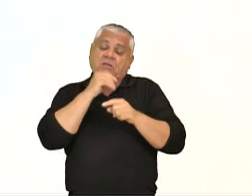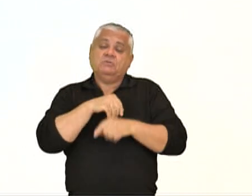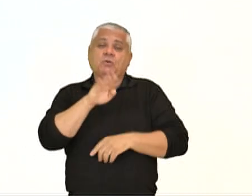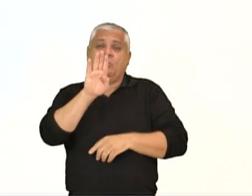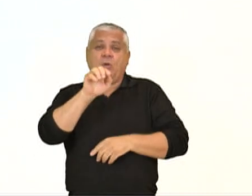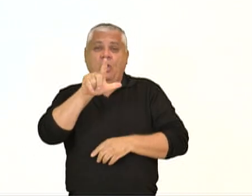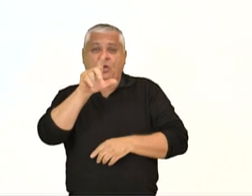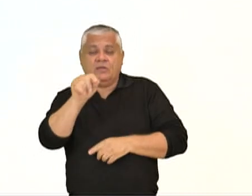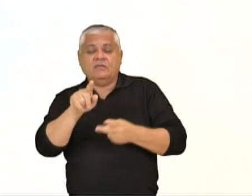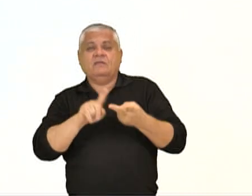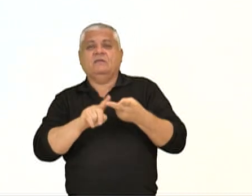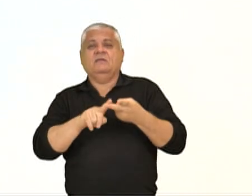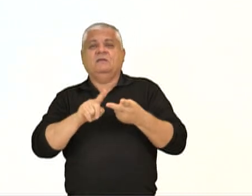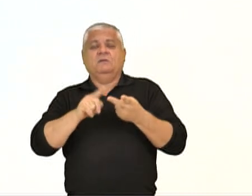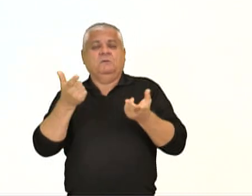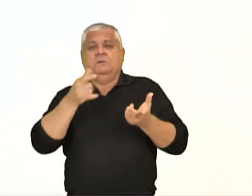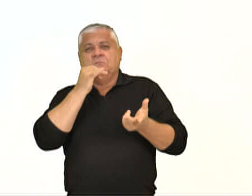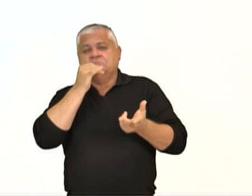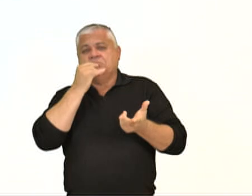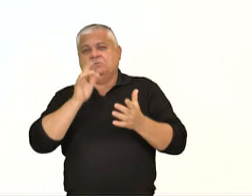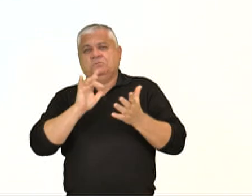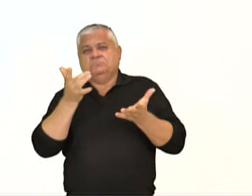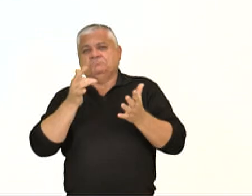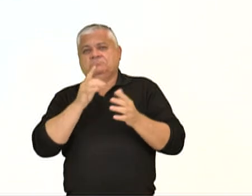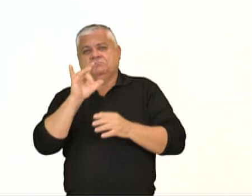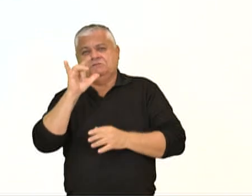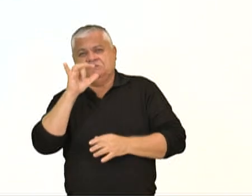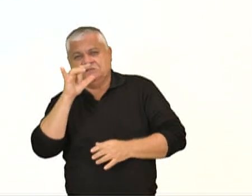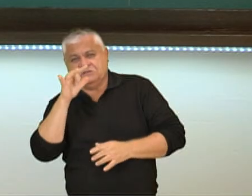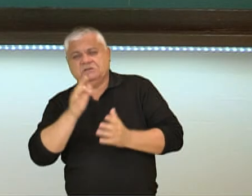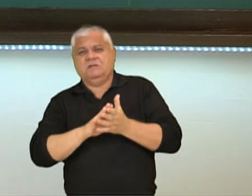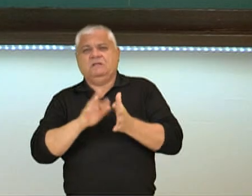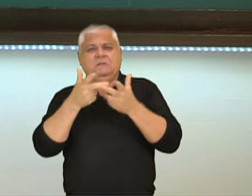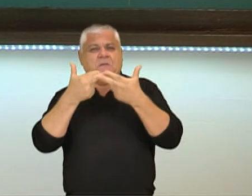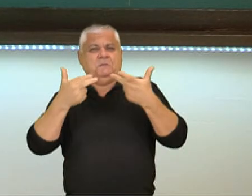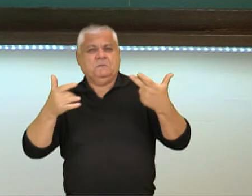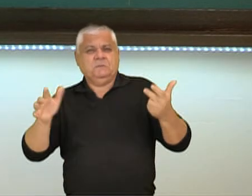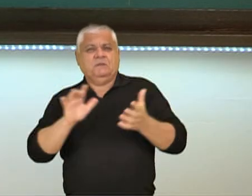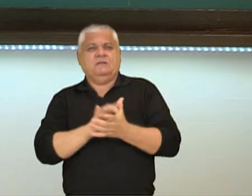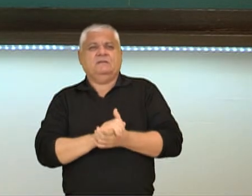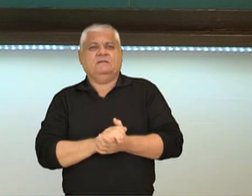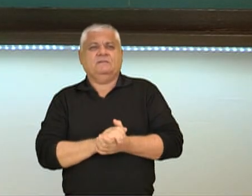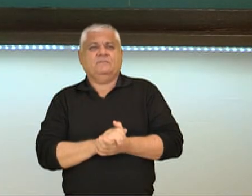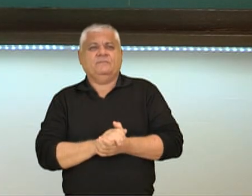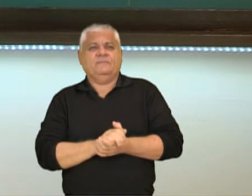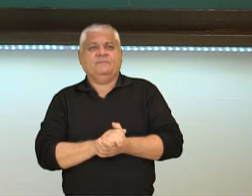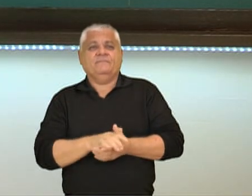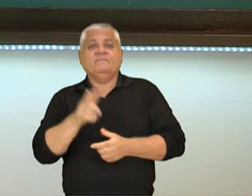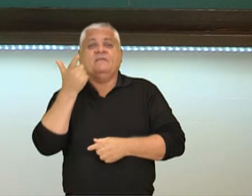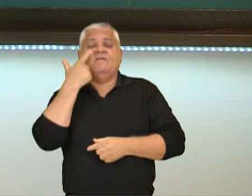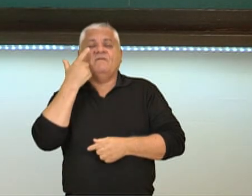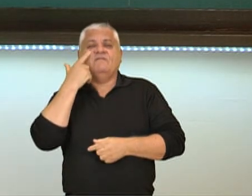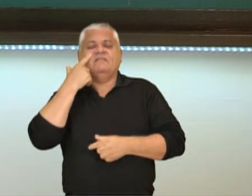ou então uma página, né, individual da pessoa lá. Então, você vai